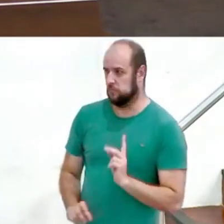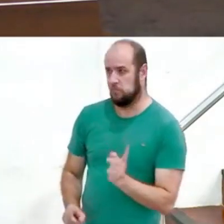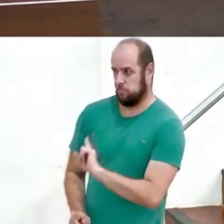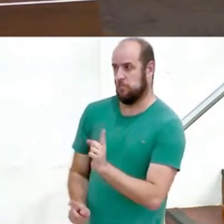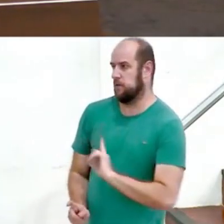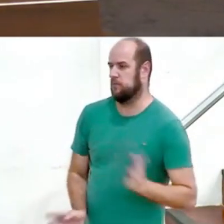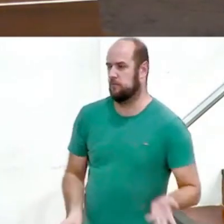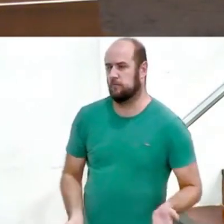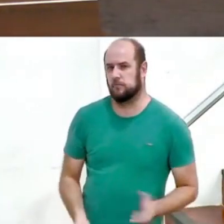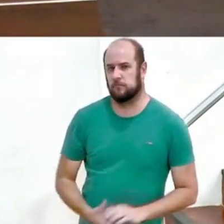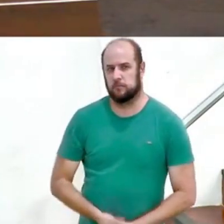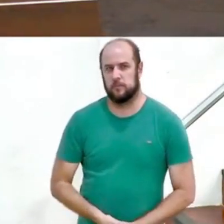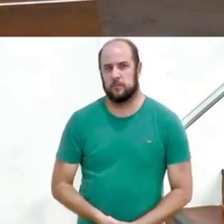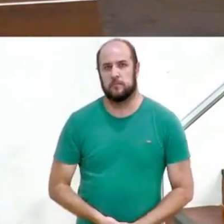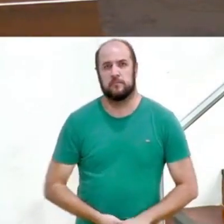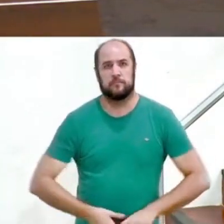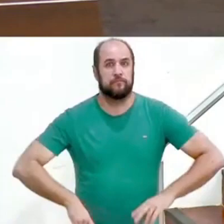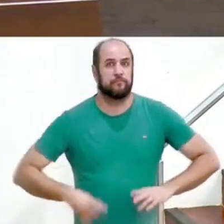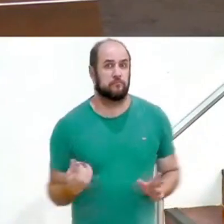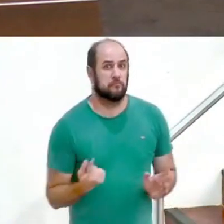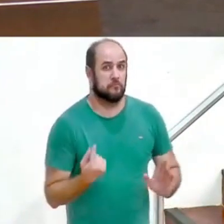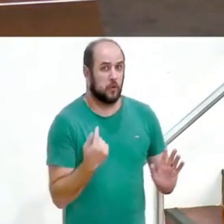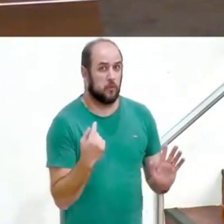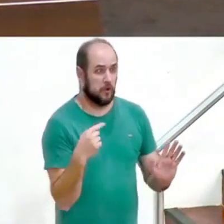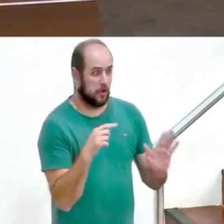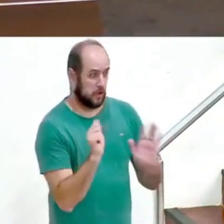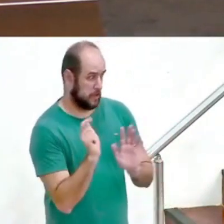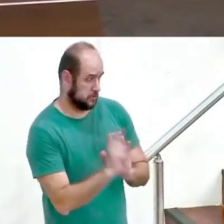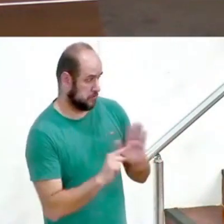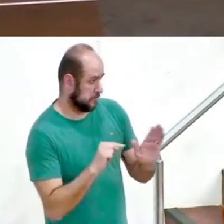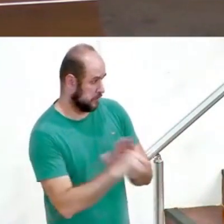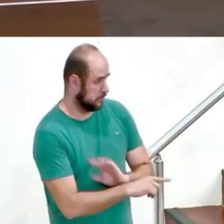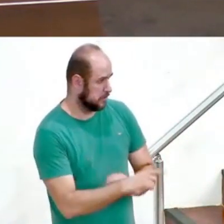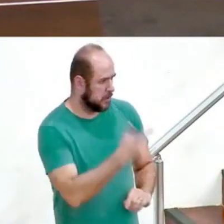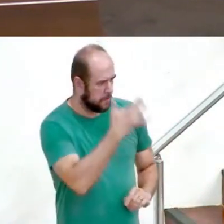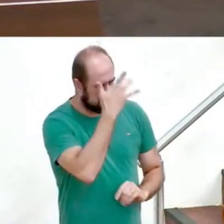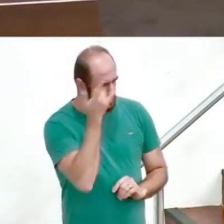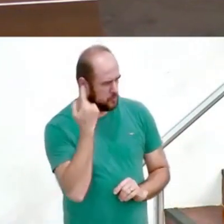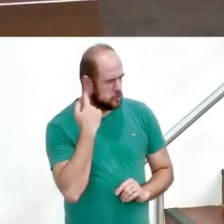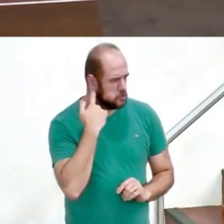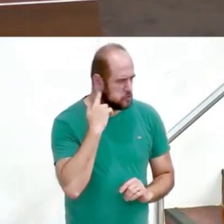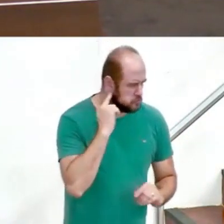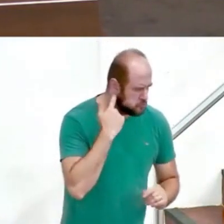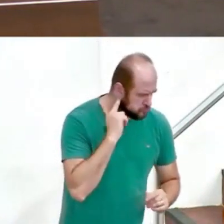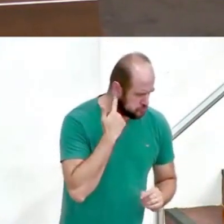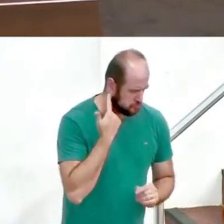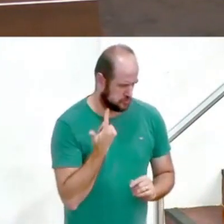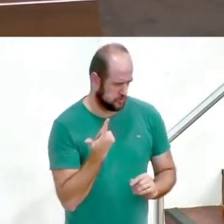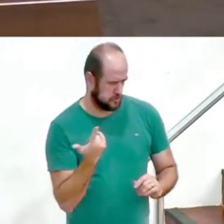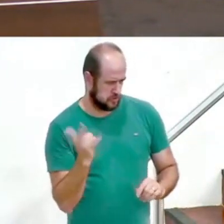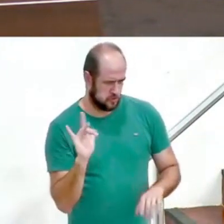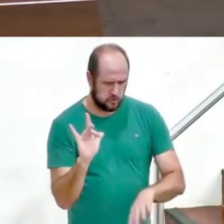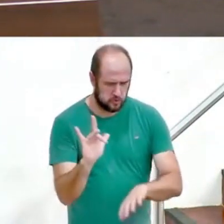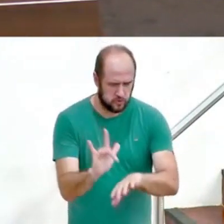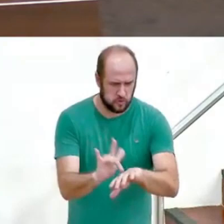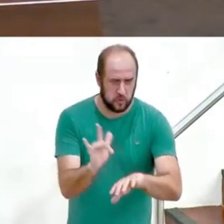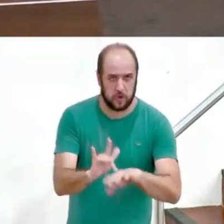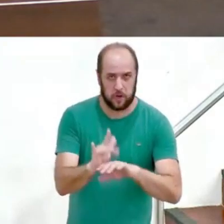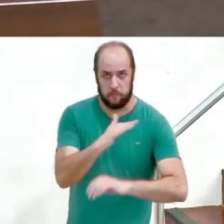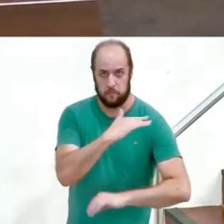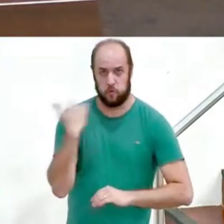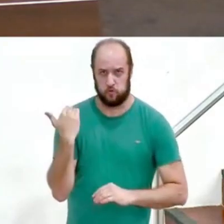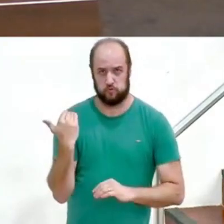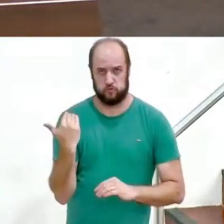não. Então Ageu perguntou: se alguém que se tornou impuro pelo contato com um